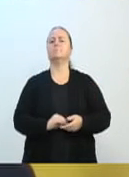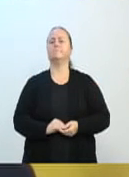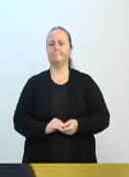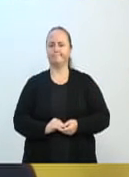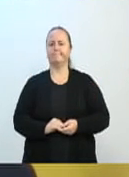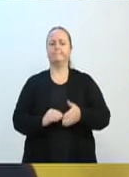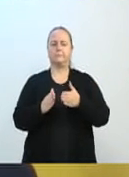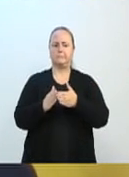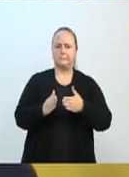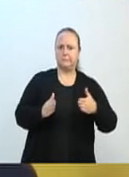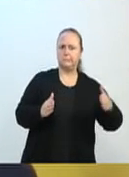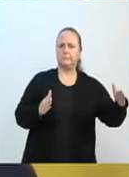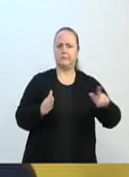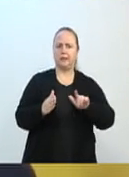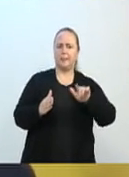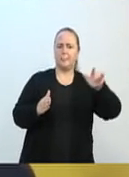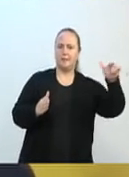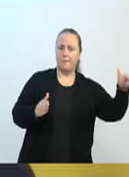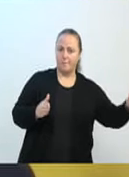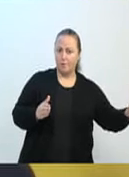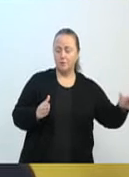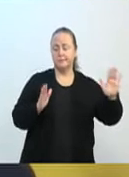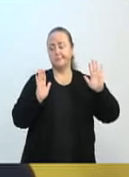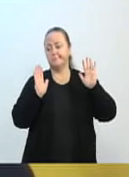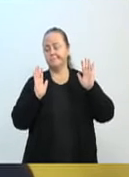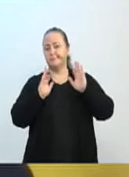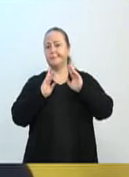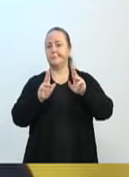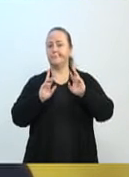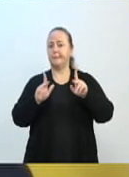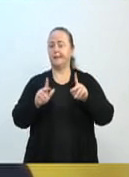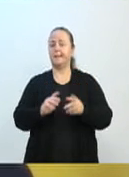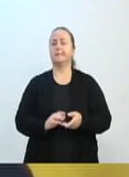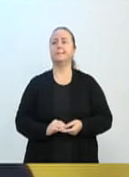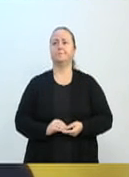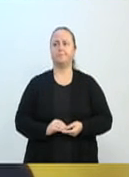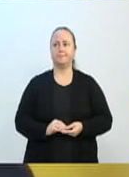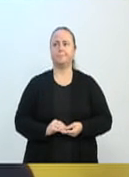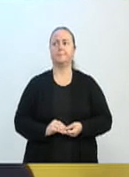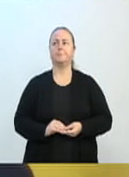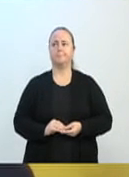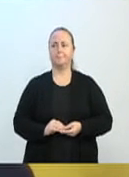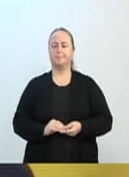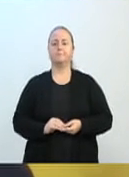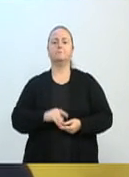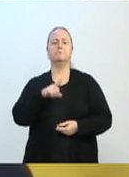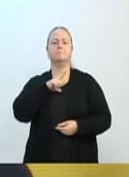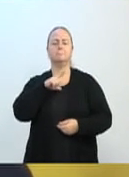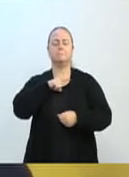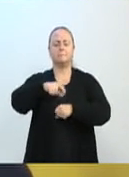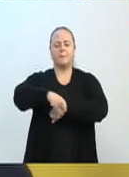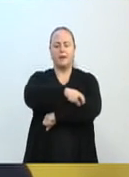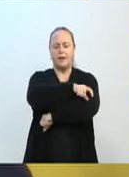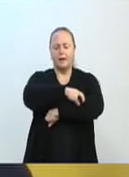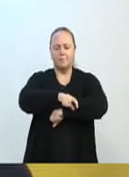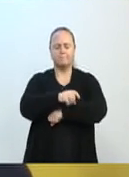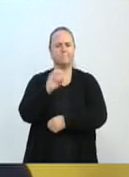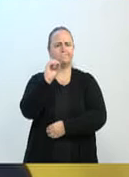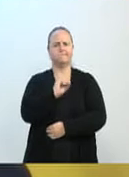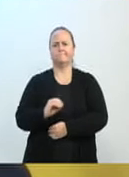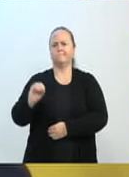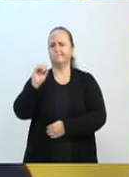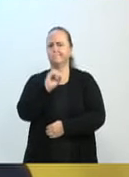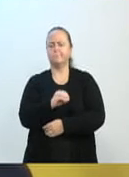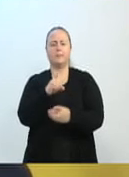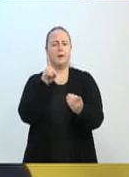do que foi feito acima da ponte salto até o complexo Badenfurt também nós estamos vendo uma calçada de qualidade no atendimento aí